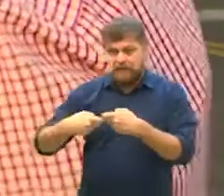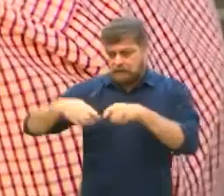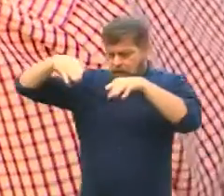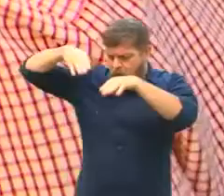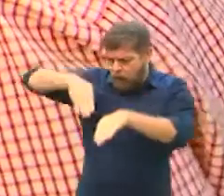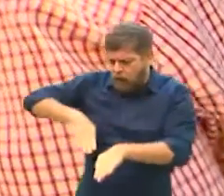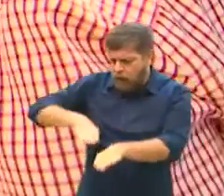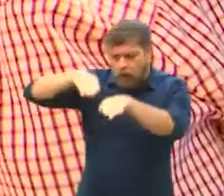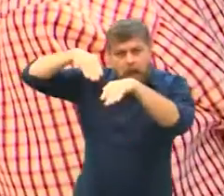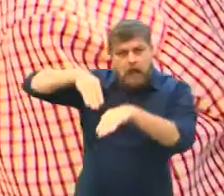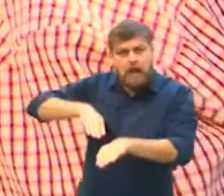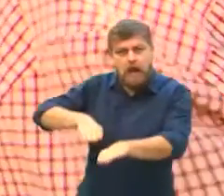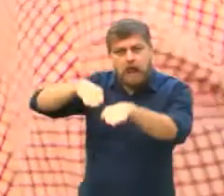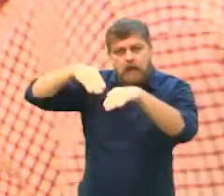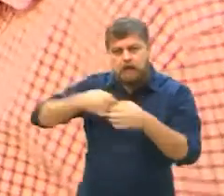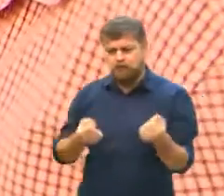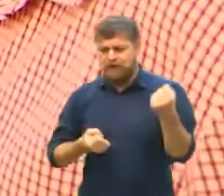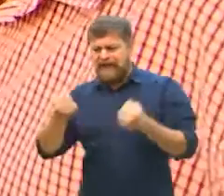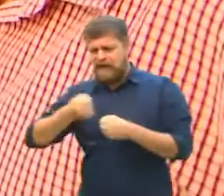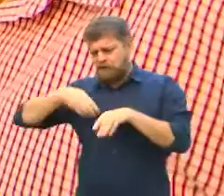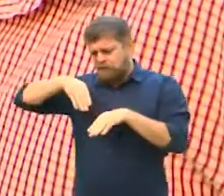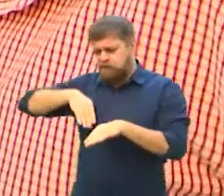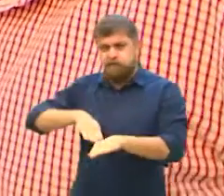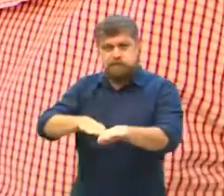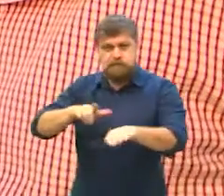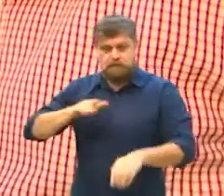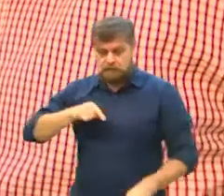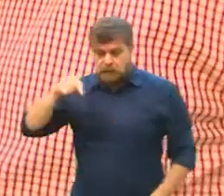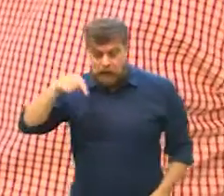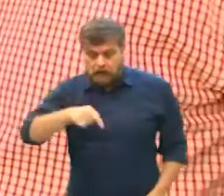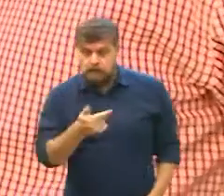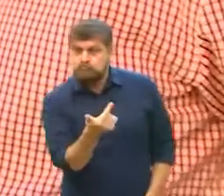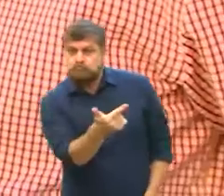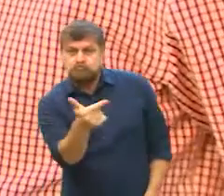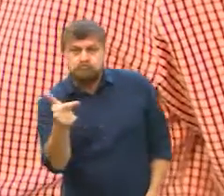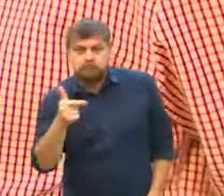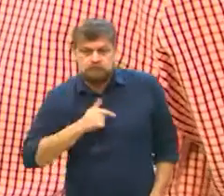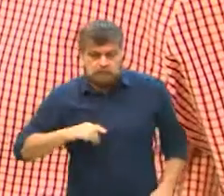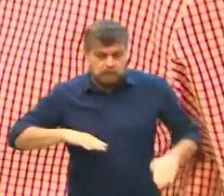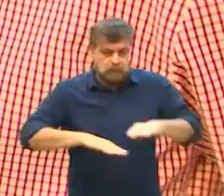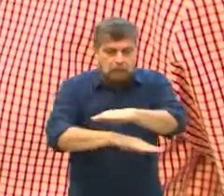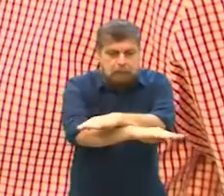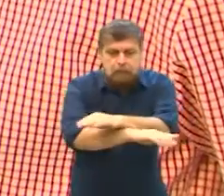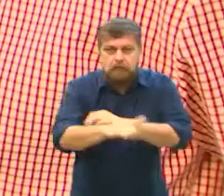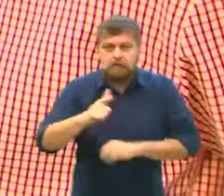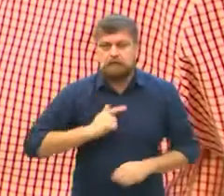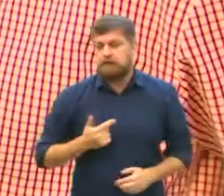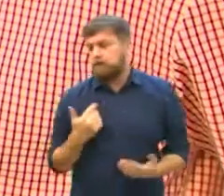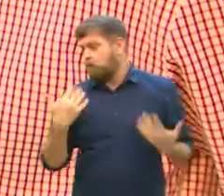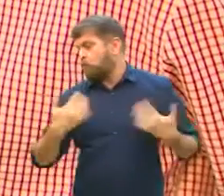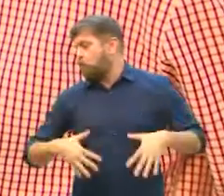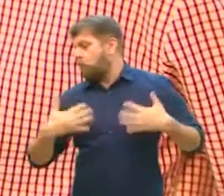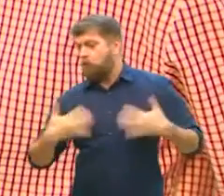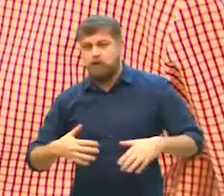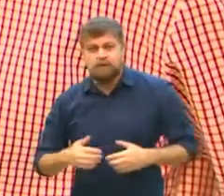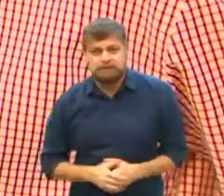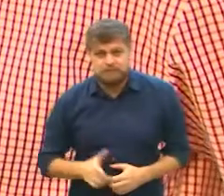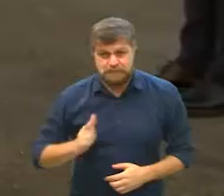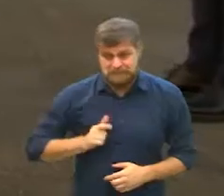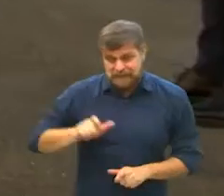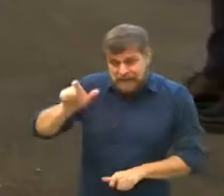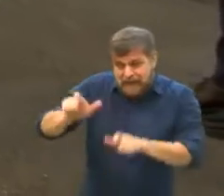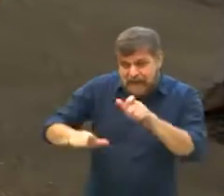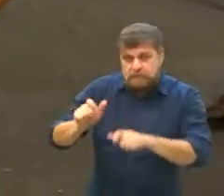devido a Anhanguera, ao fluxo de carro que vem. Então chega aqui, esse entroncamento é uma